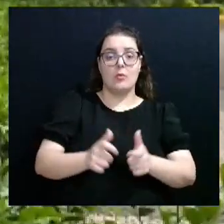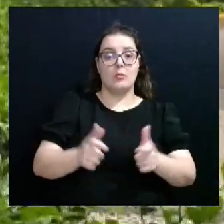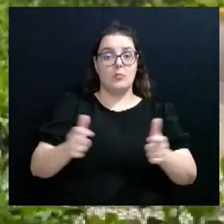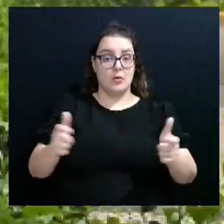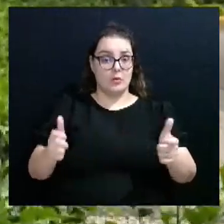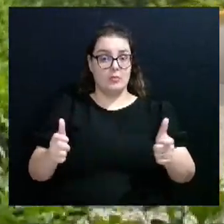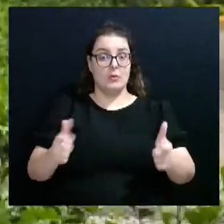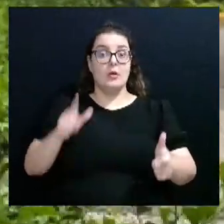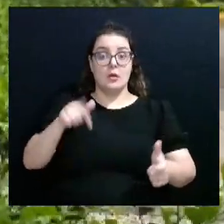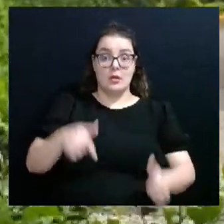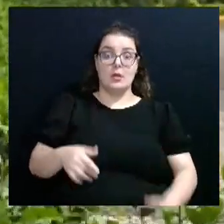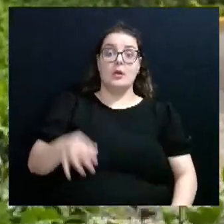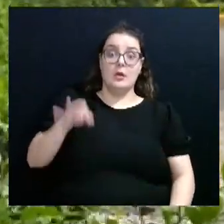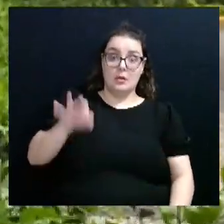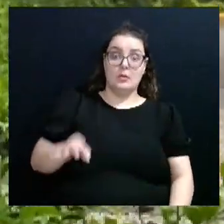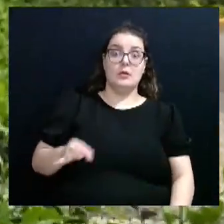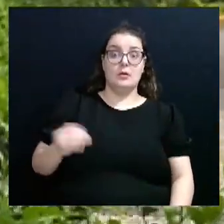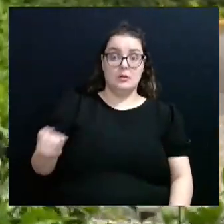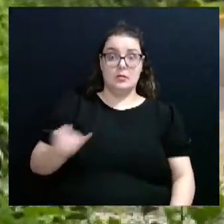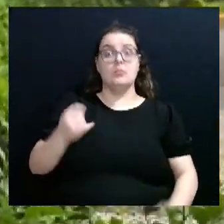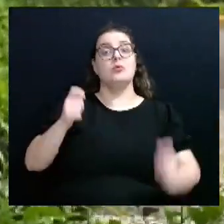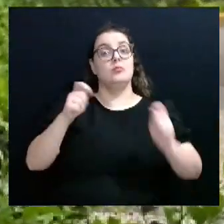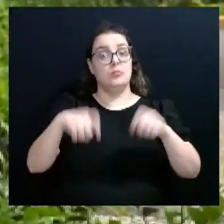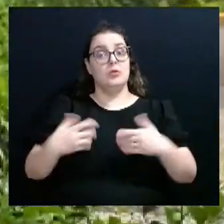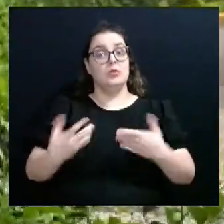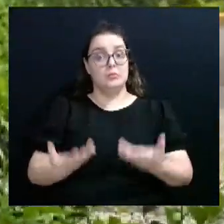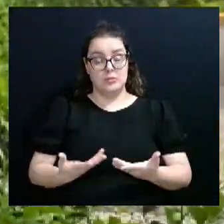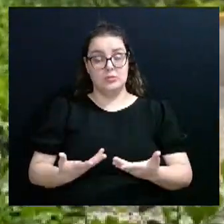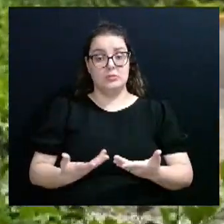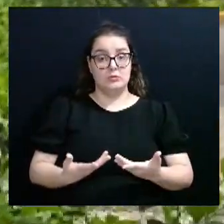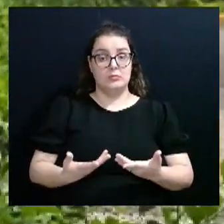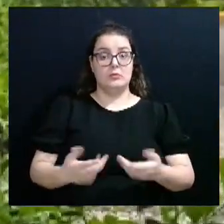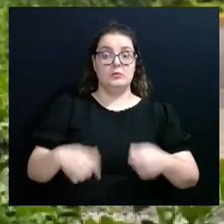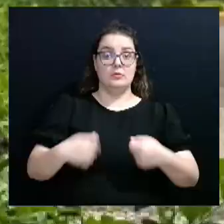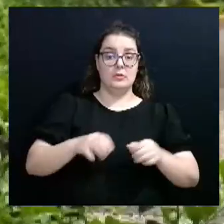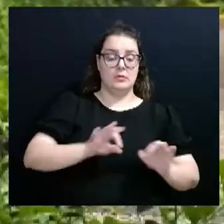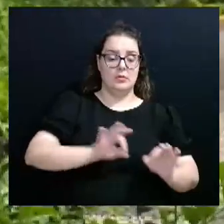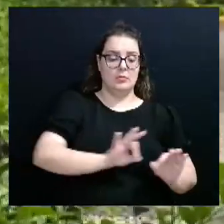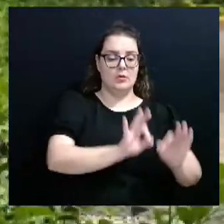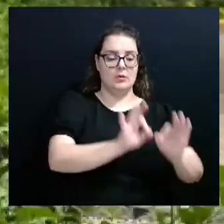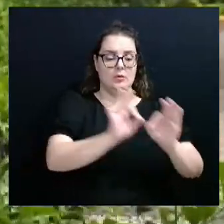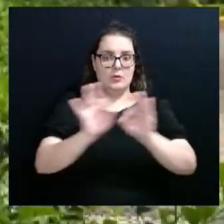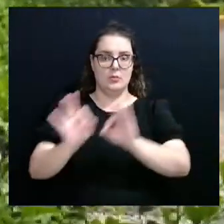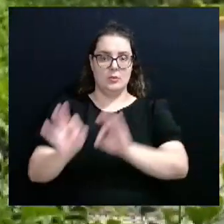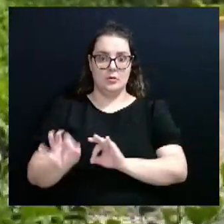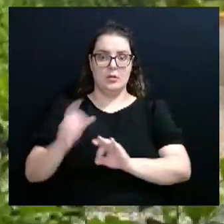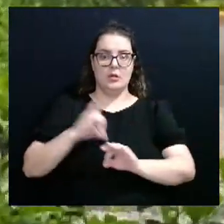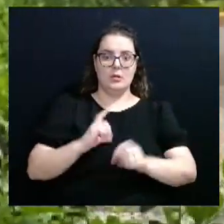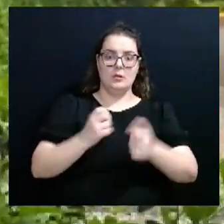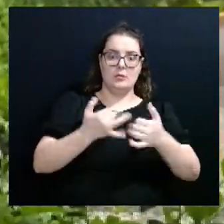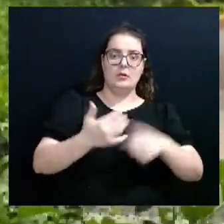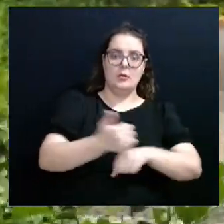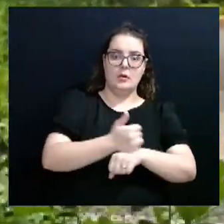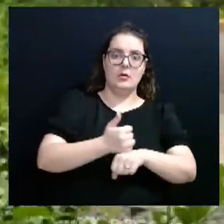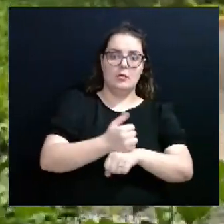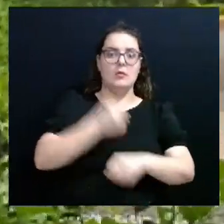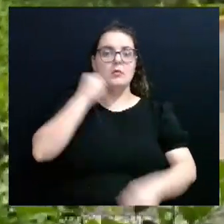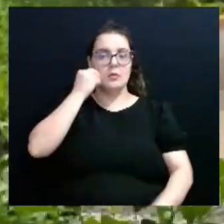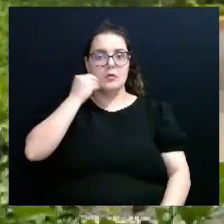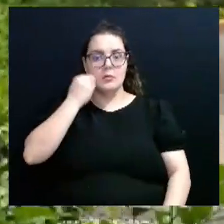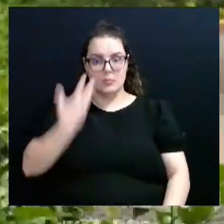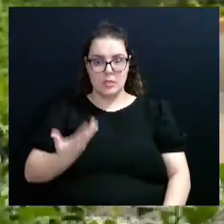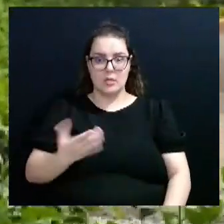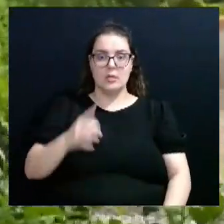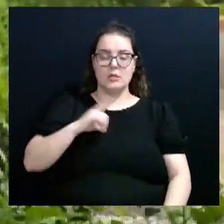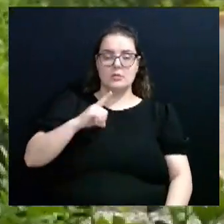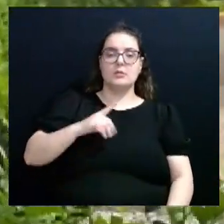e muito possível fazer esse acompanhamento desde que tenha orientado por um profissional experiente e tenha